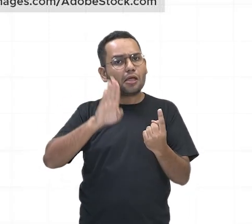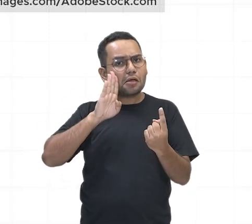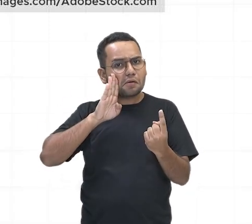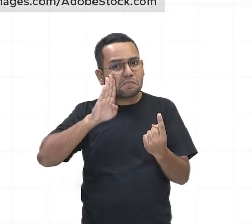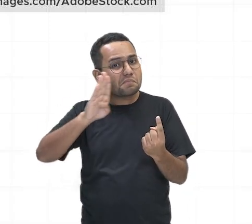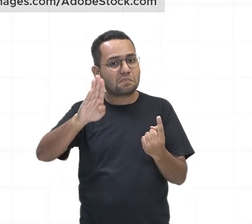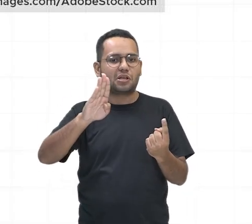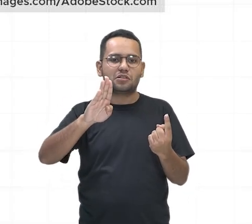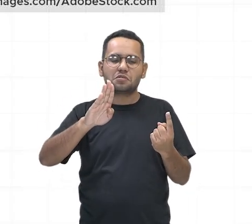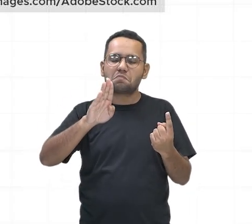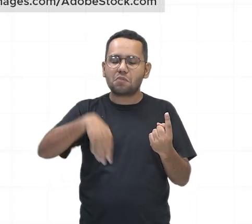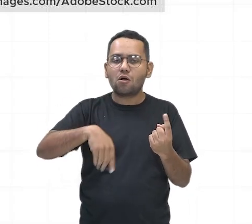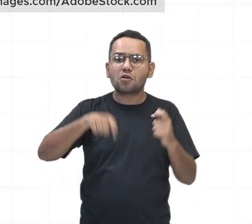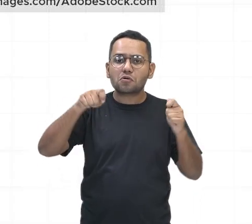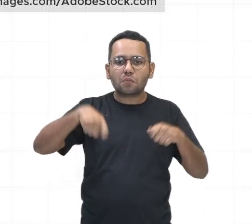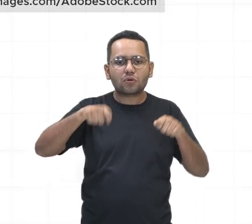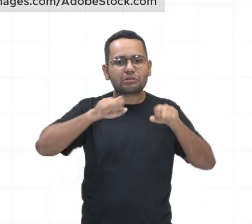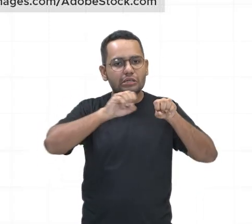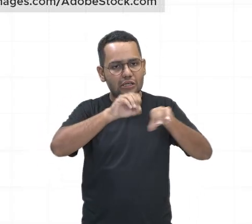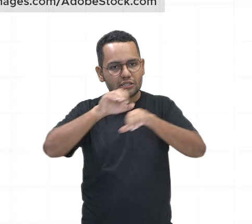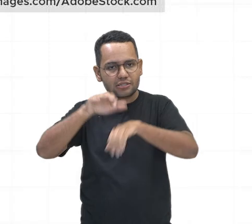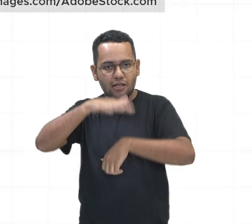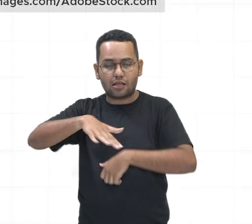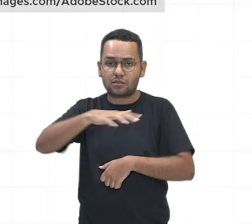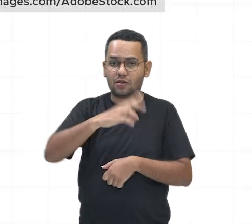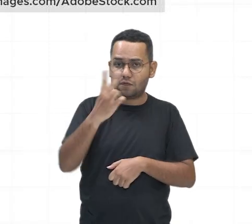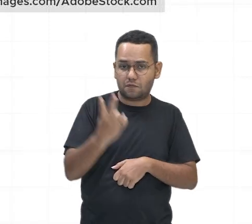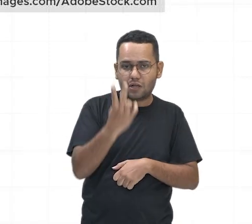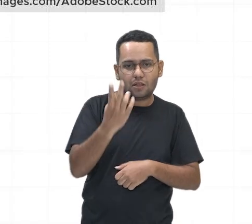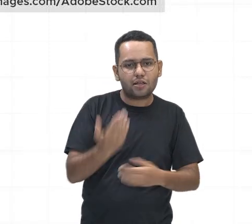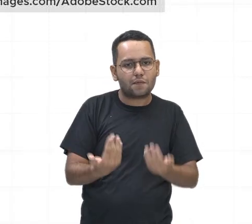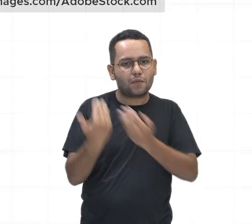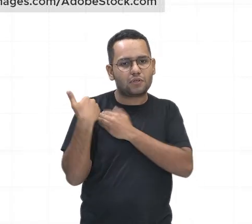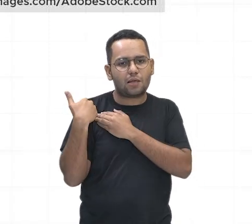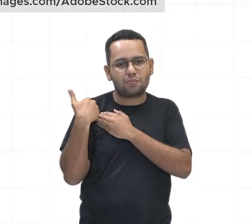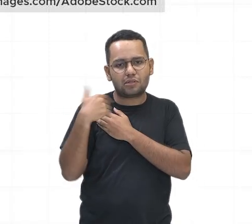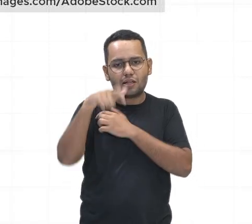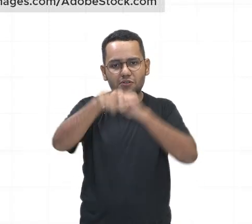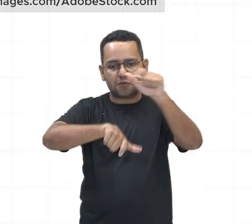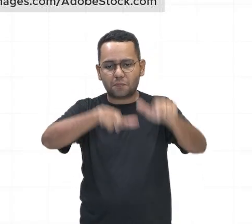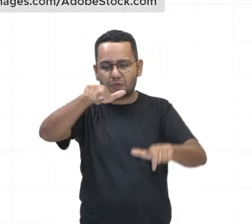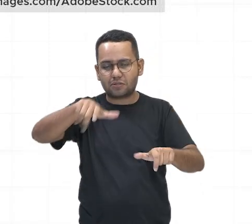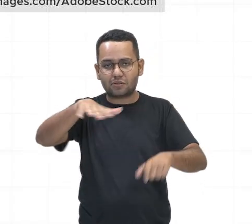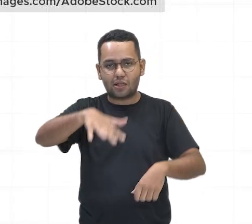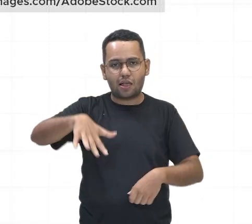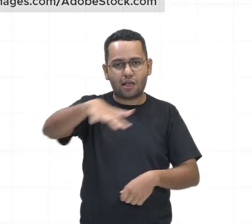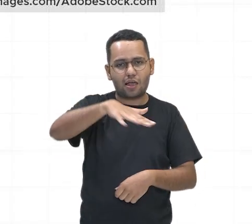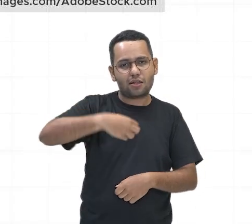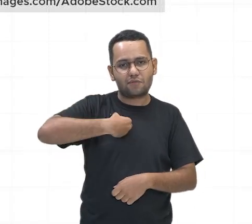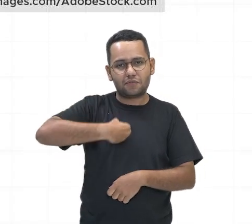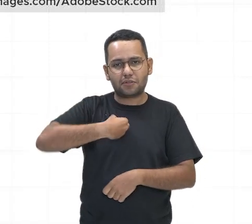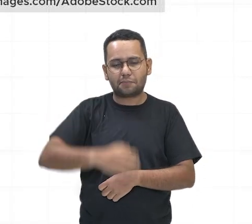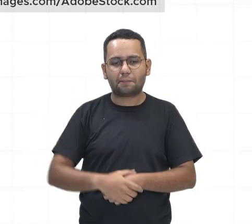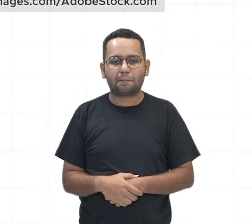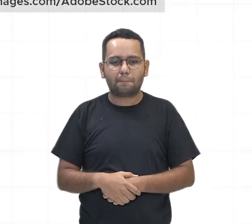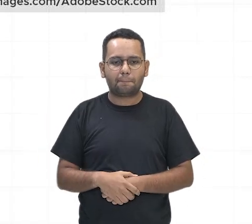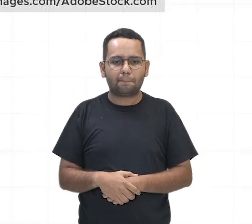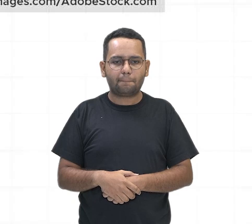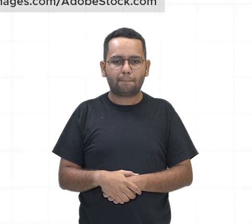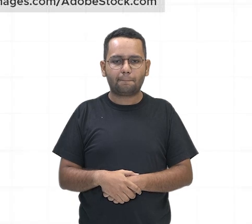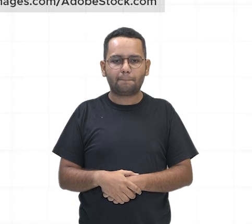principais transmissoras de valores e princípios na vida de uma pessoa, né? Como eu falei, juntamente